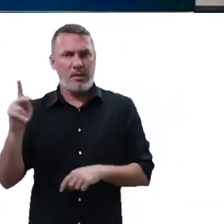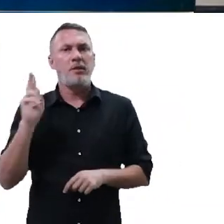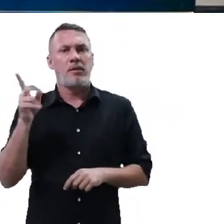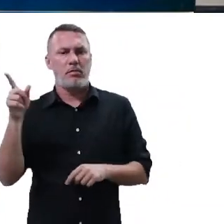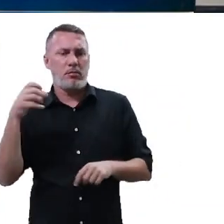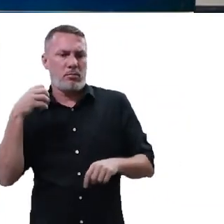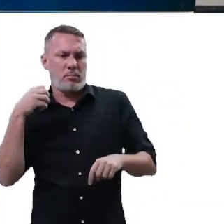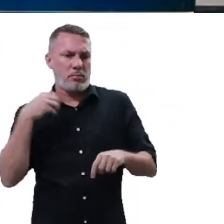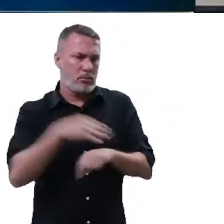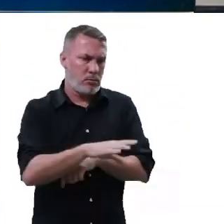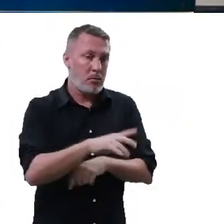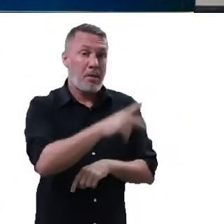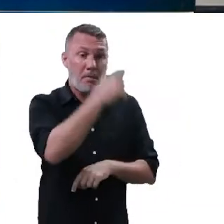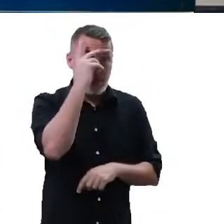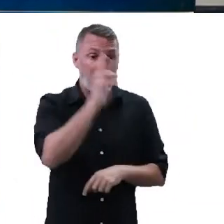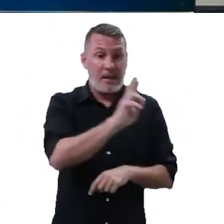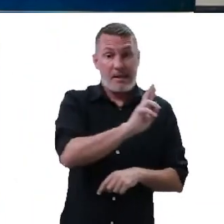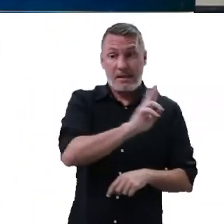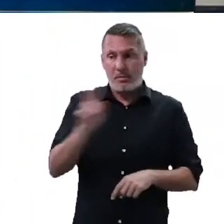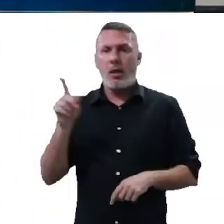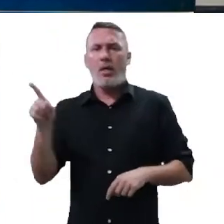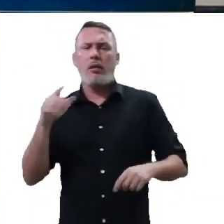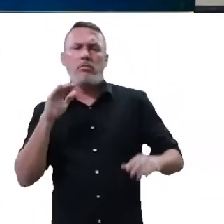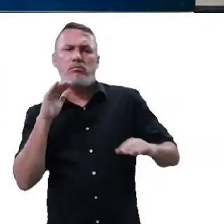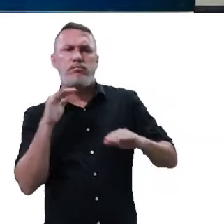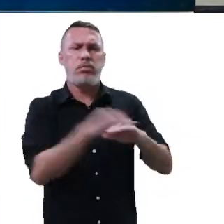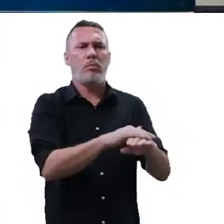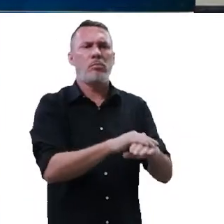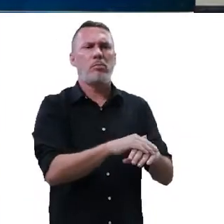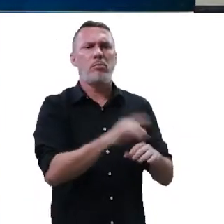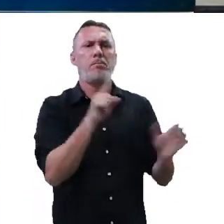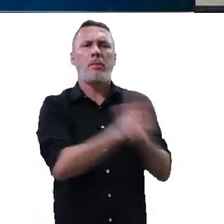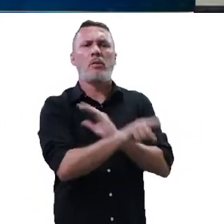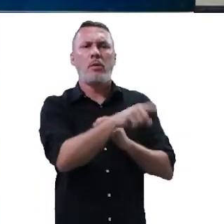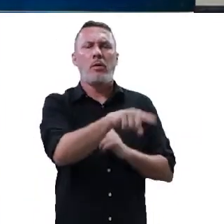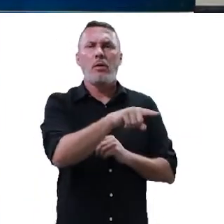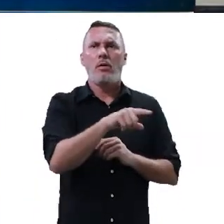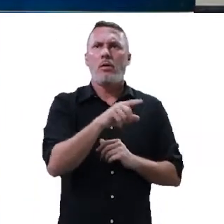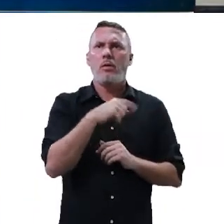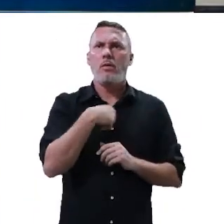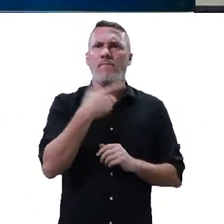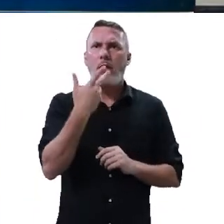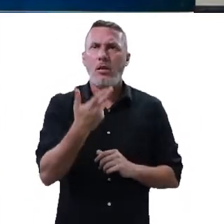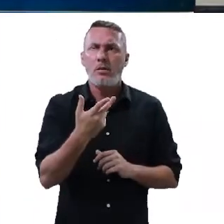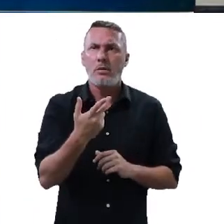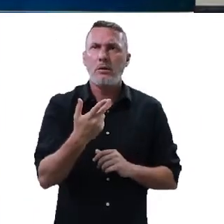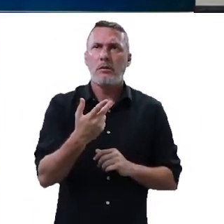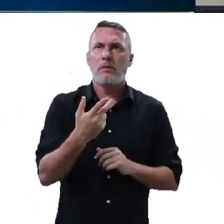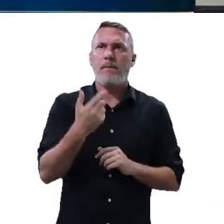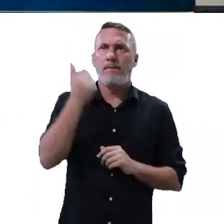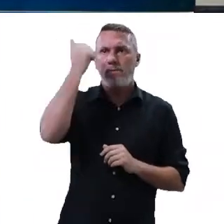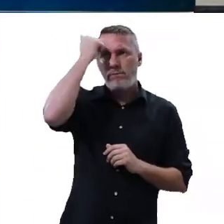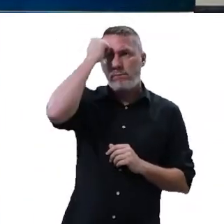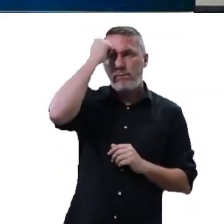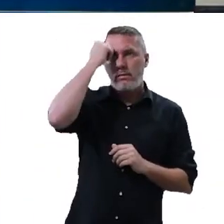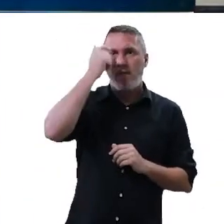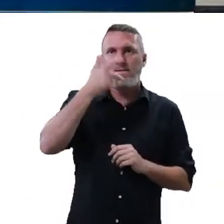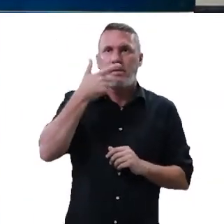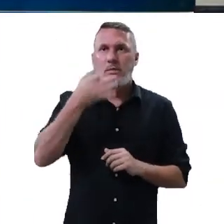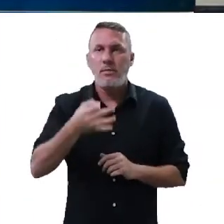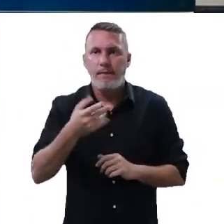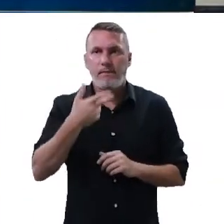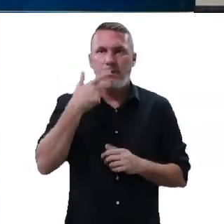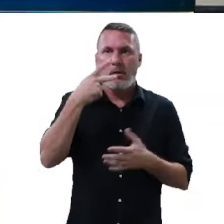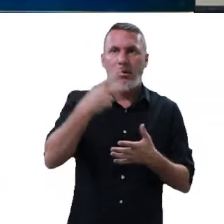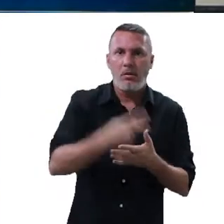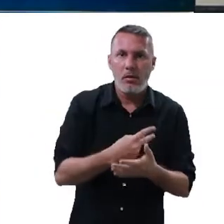pessoas duvidassem das próprias afirmações que elas haviam feito, mas não era apenas, gente, para desestabilizar a pessoa.